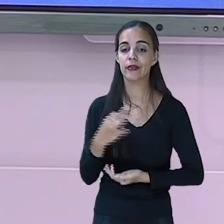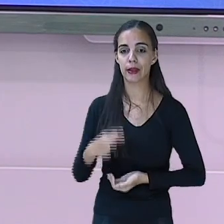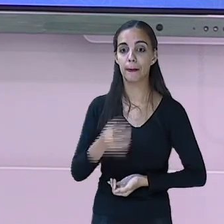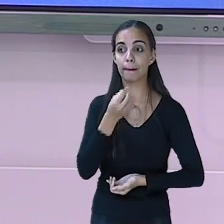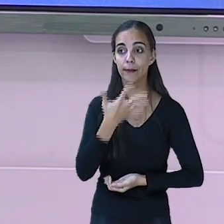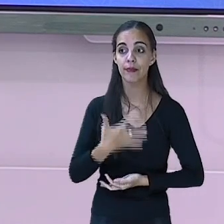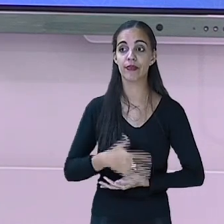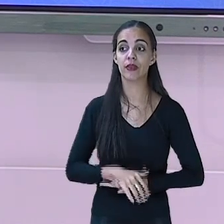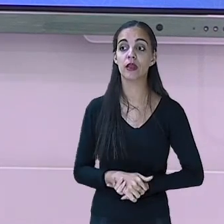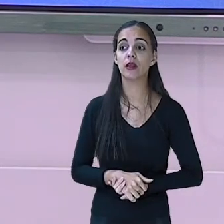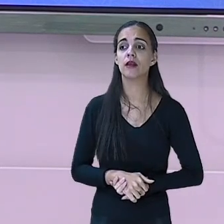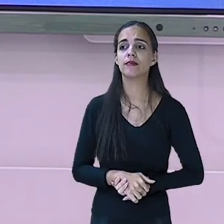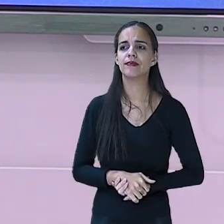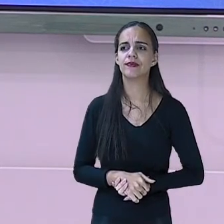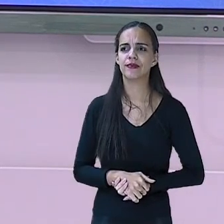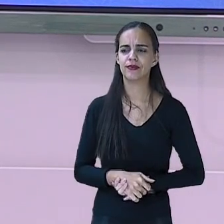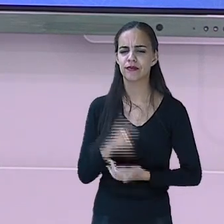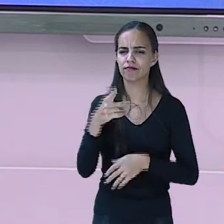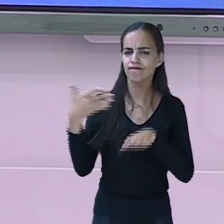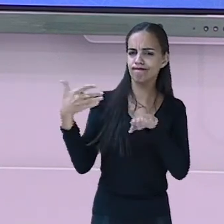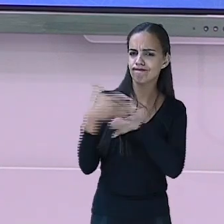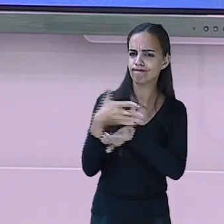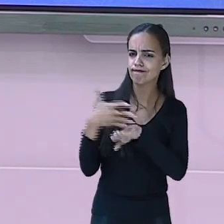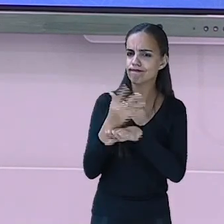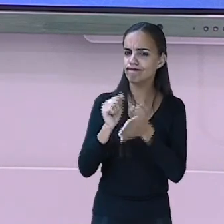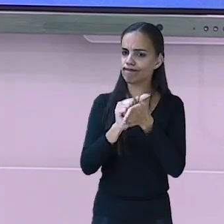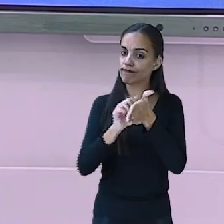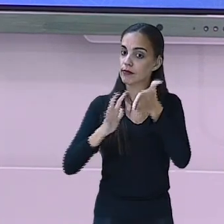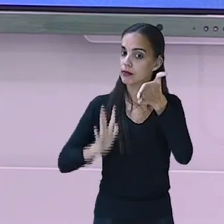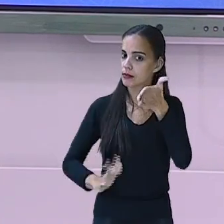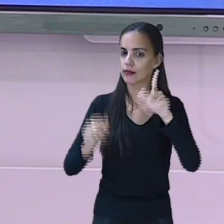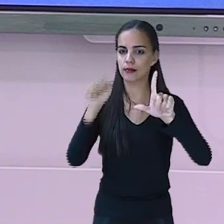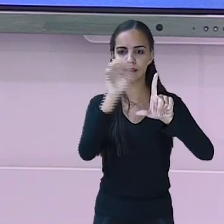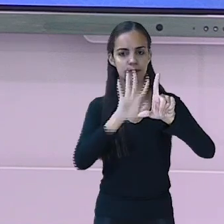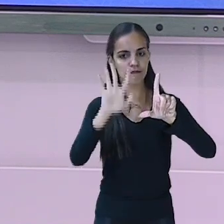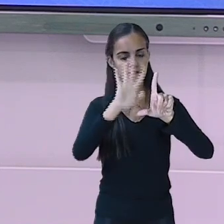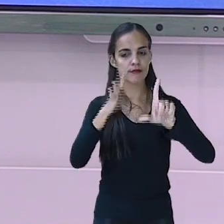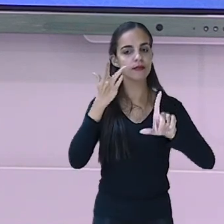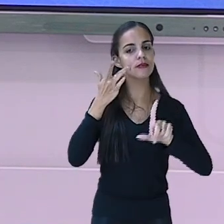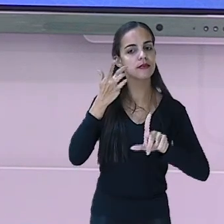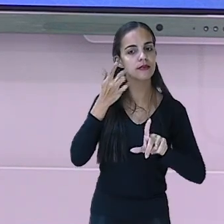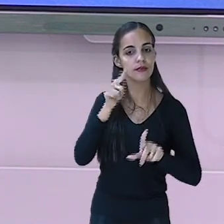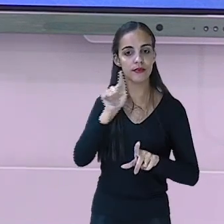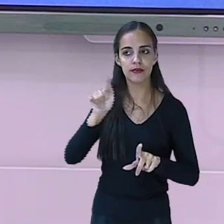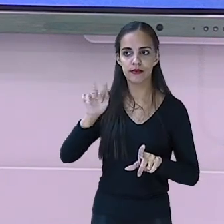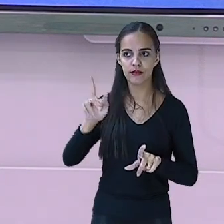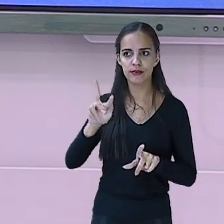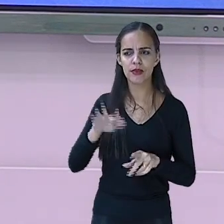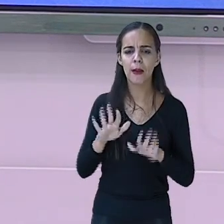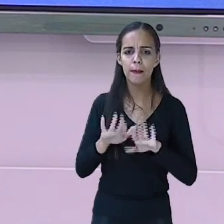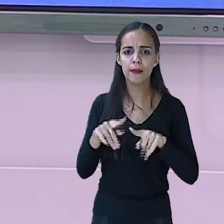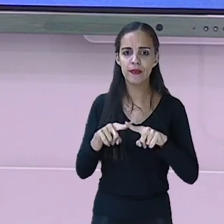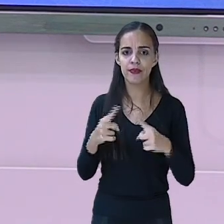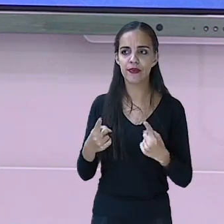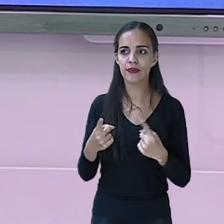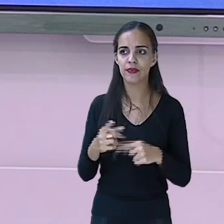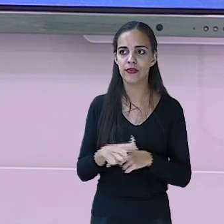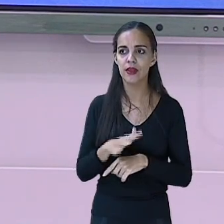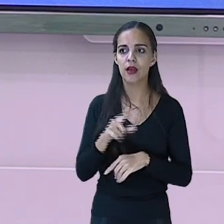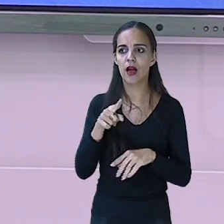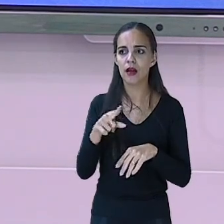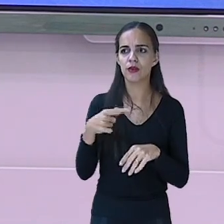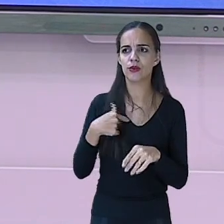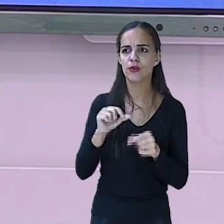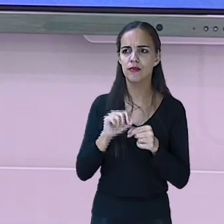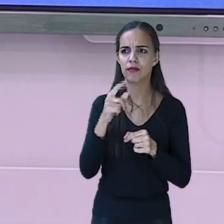certo? Olha, acesse nossas atividades na plataforma SMED-GV. Faça isto, é